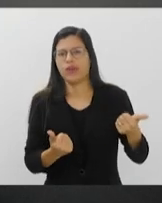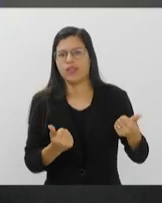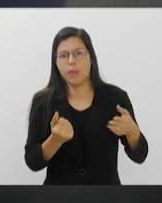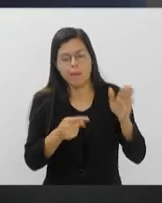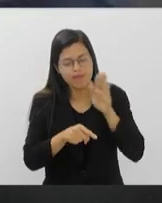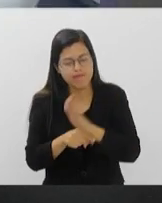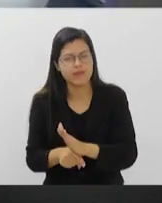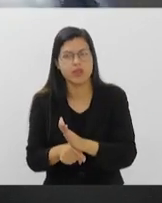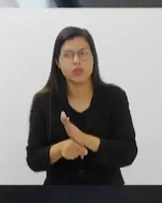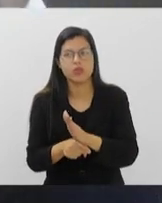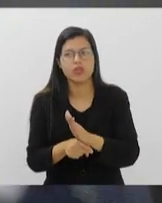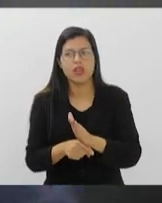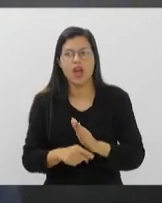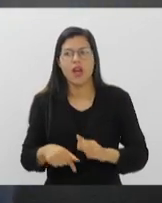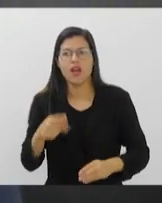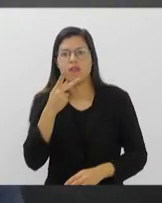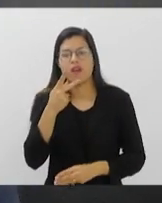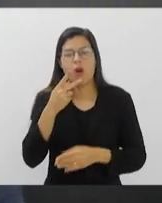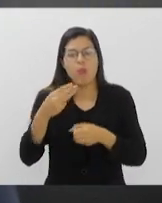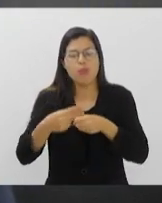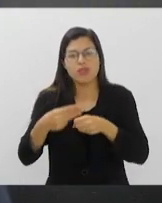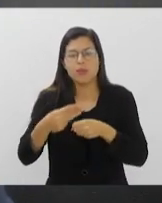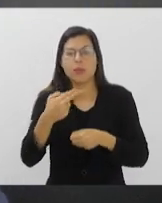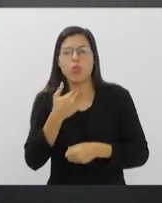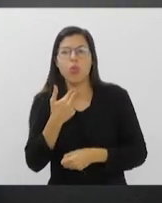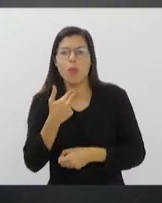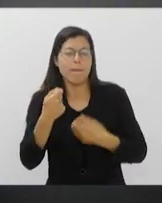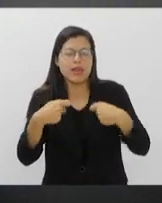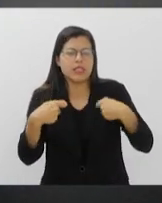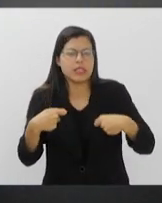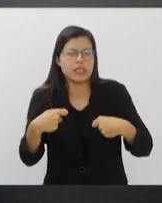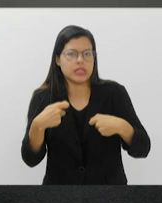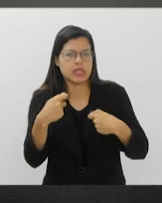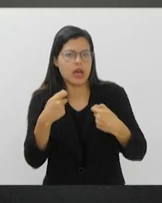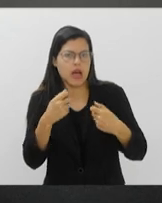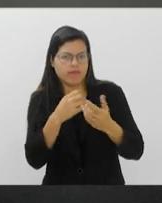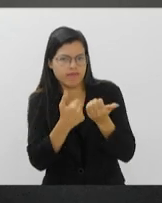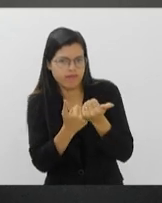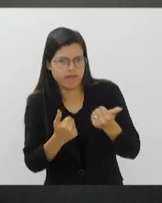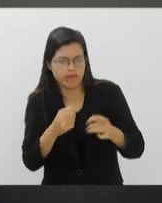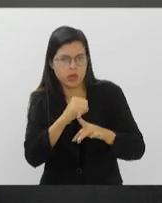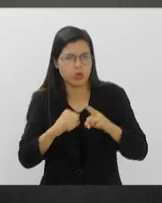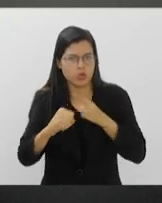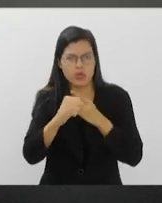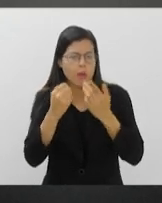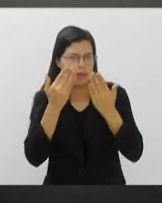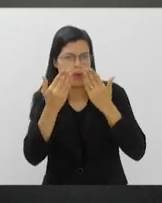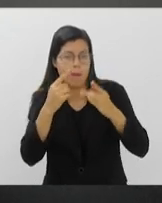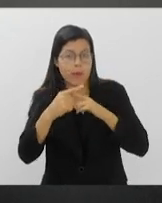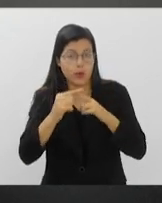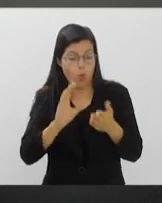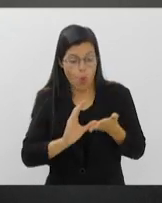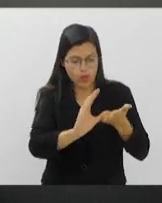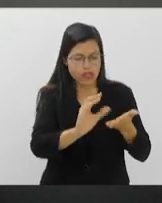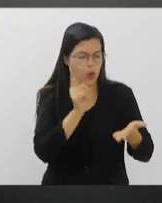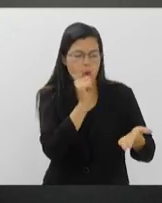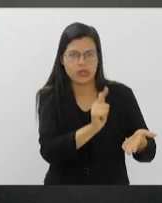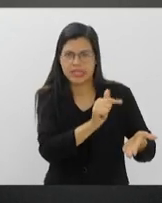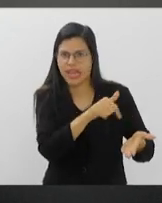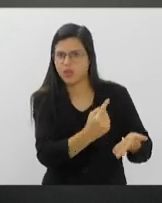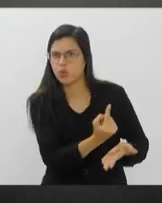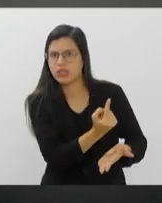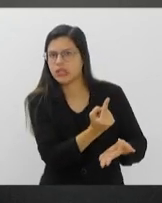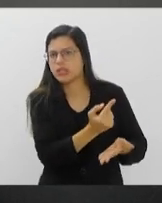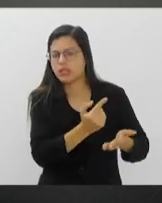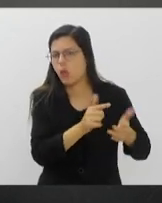não precisa mais ter psicólogo Centro Social que a gente tá querendo que os conselhos eh eh eh assumam isso sozinhos não não mas o conselho de